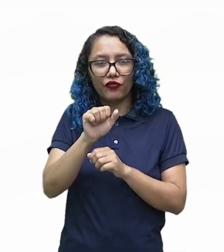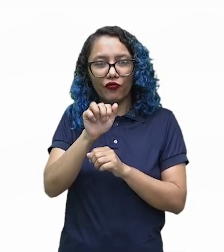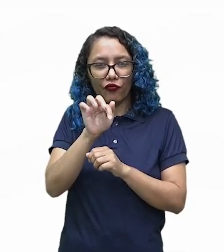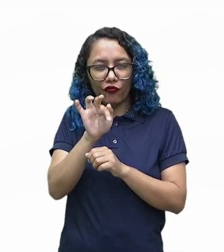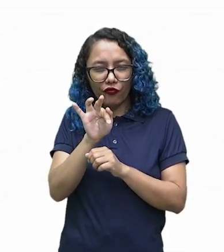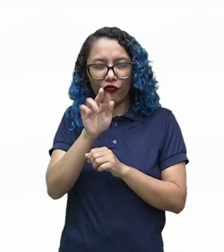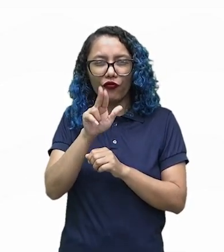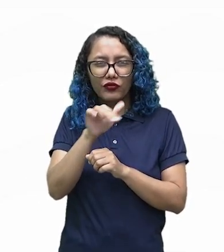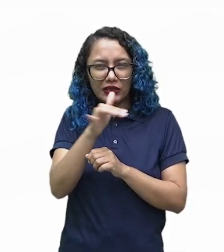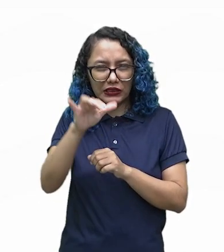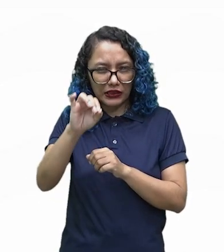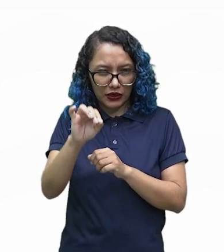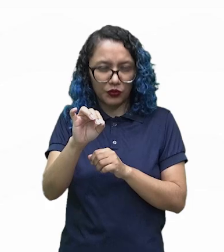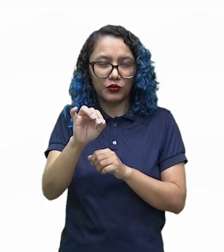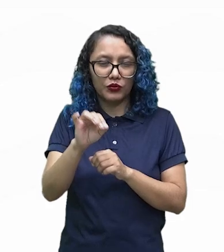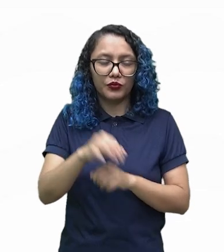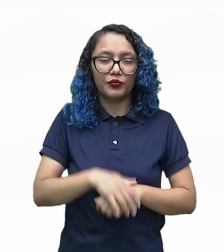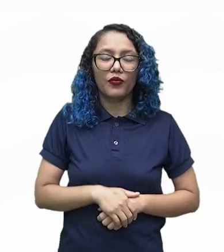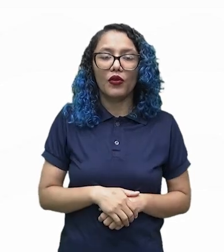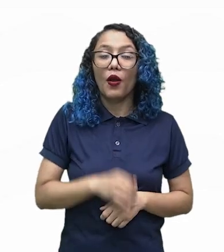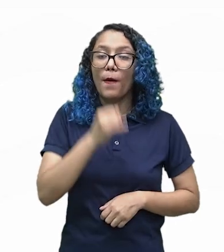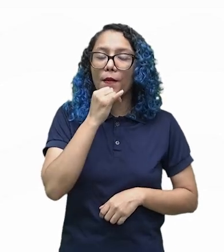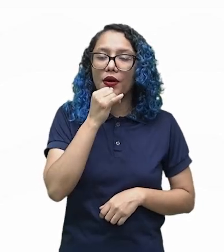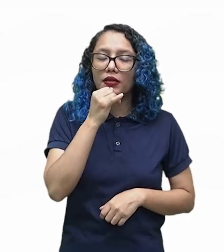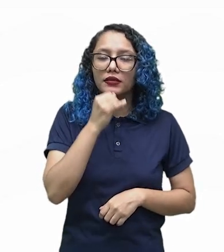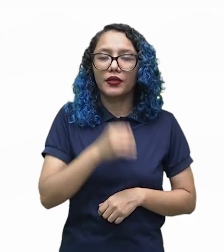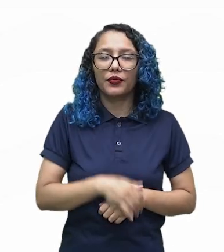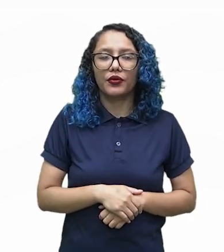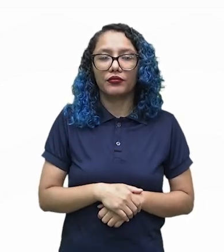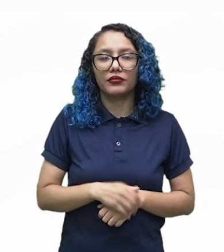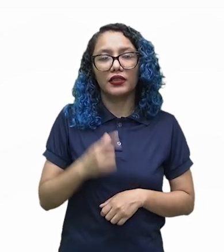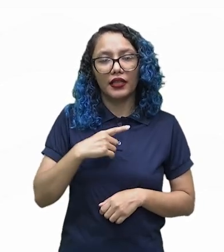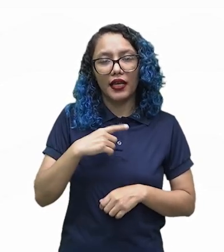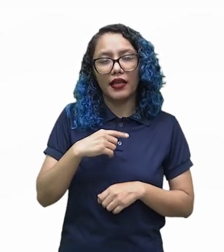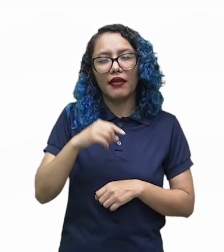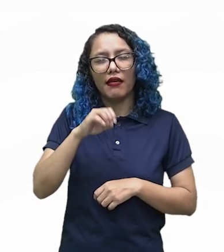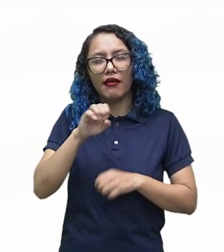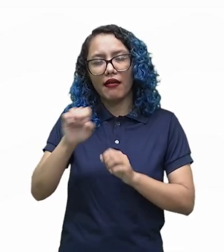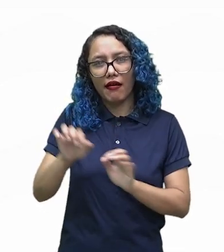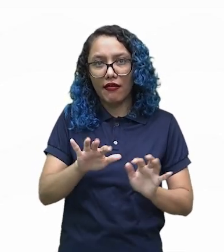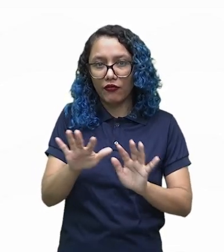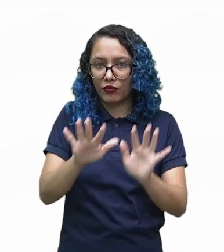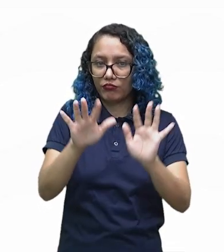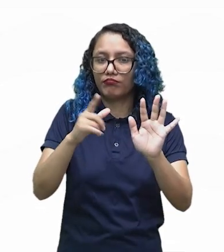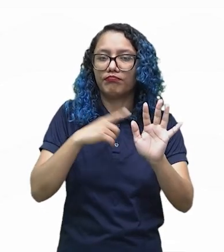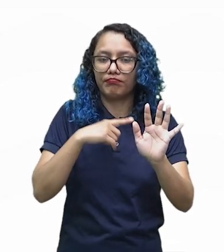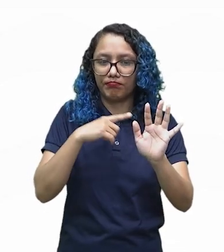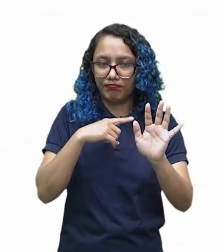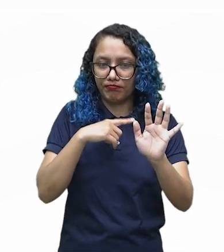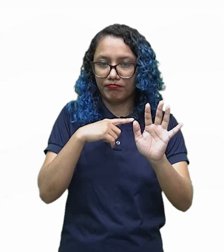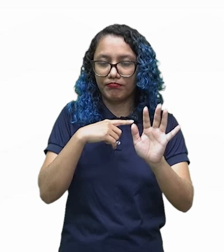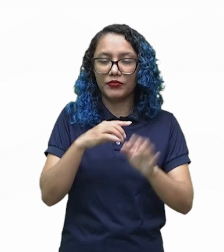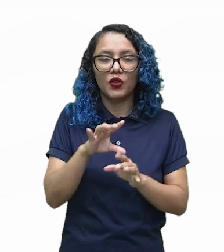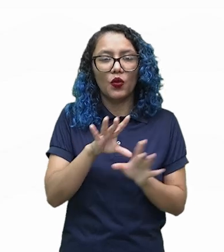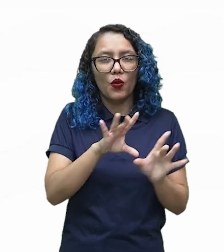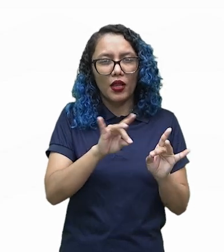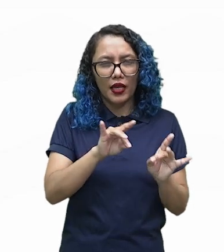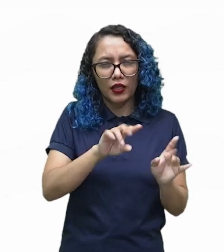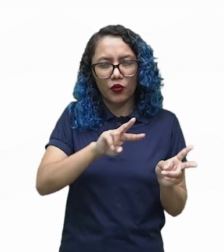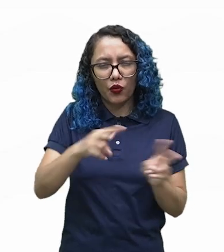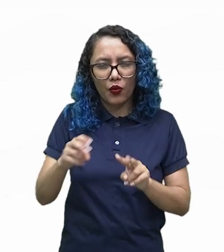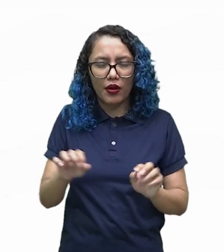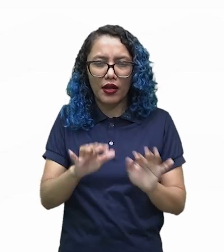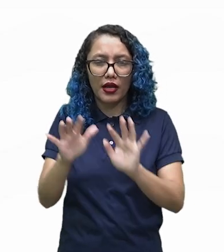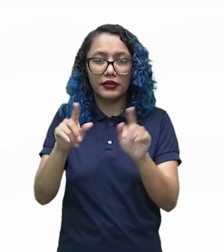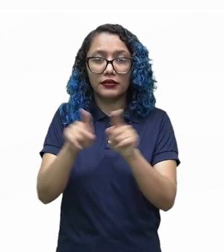A vaporização, por exemplo, nós podemos ter a evaporação, né? A